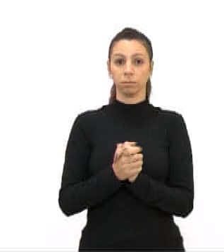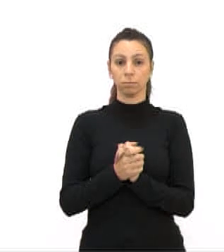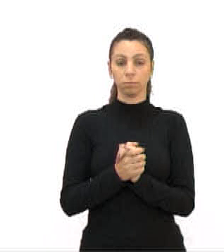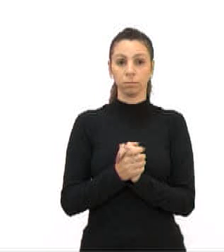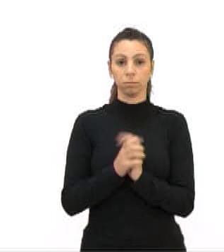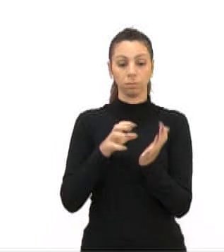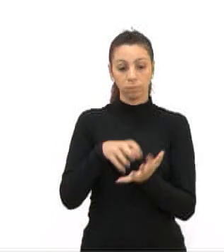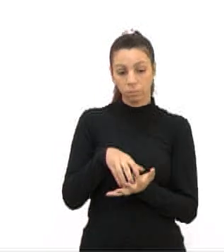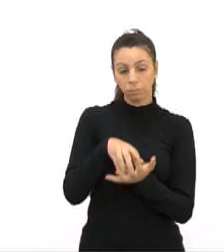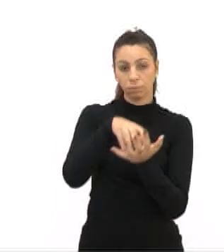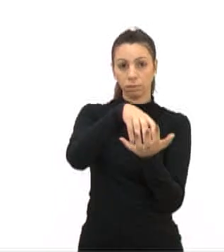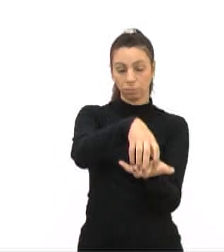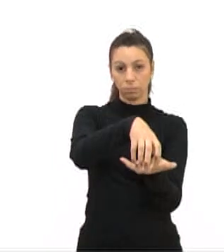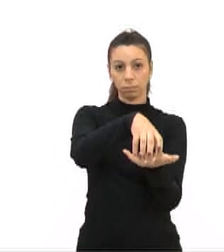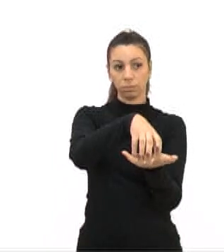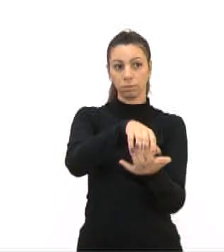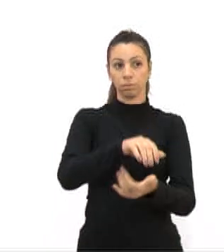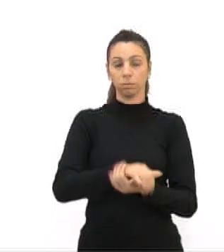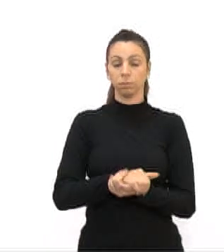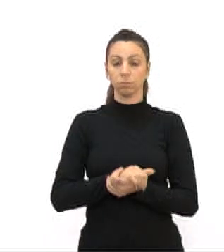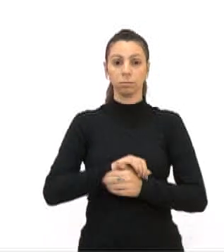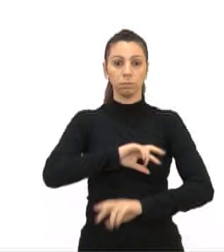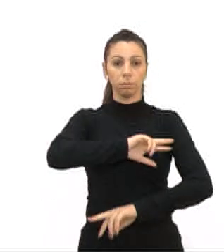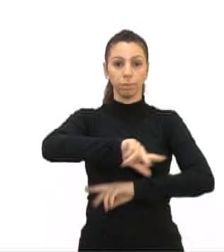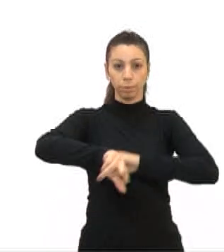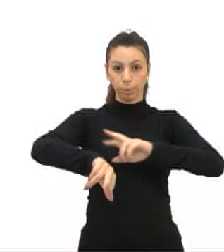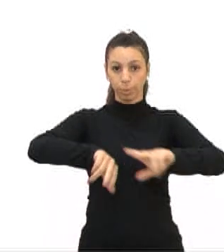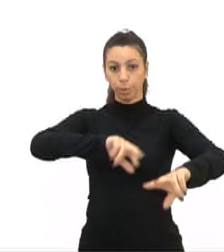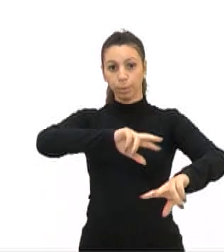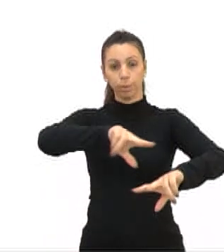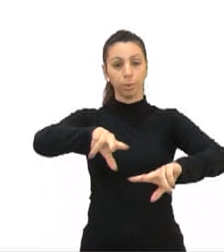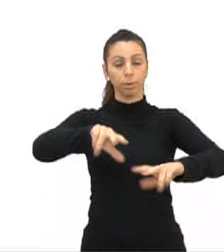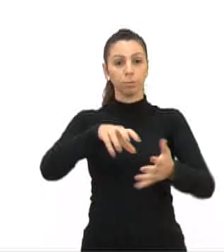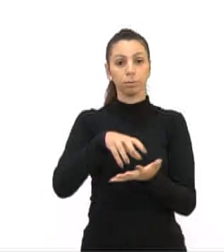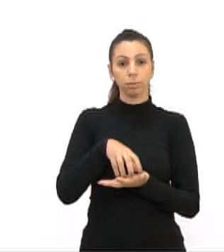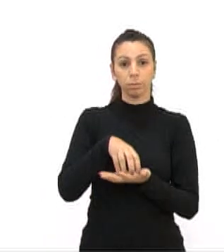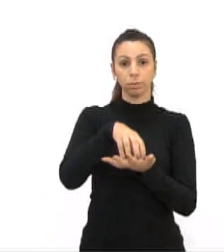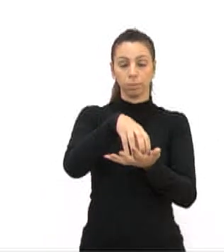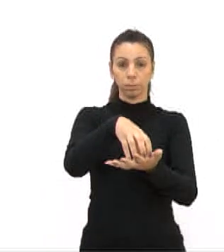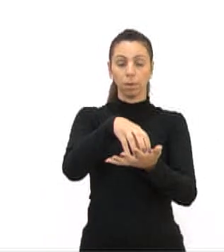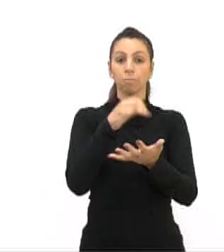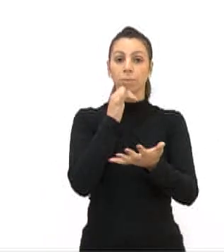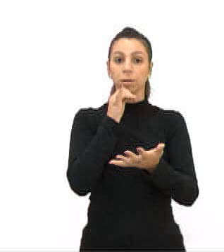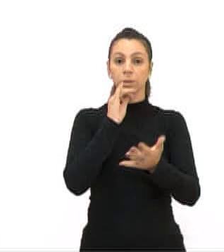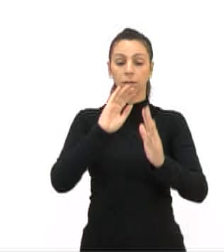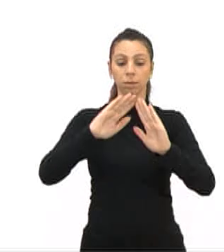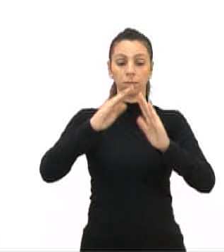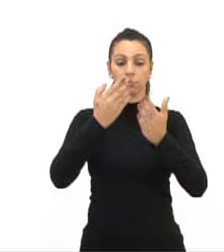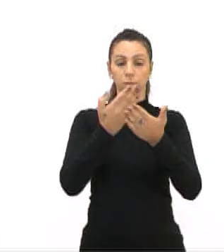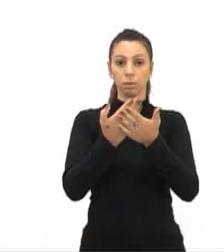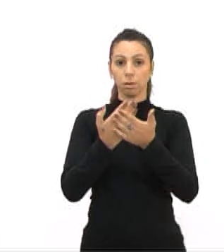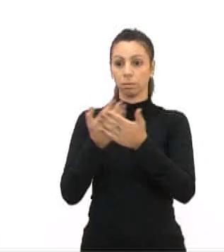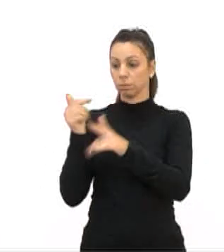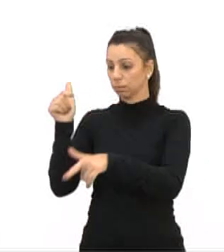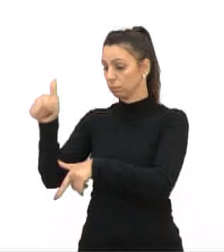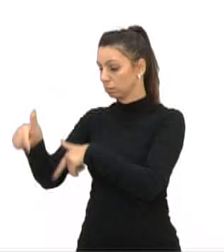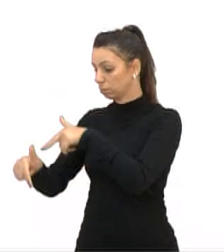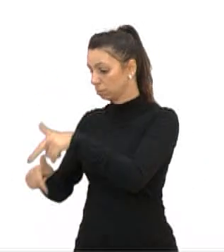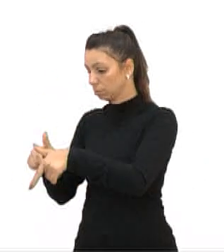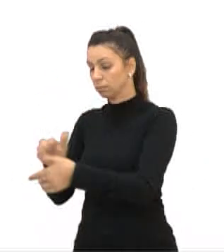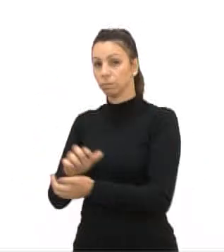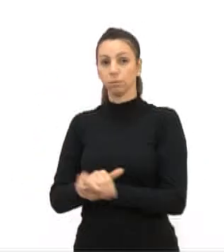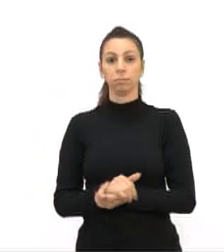institucionais. A maior diversificação dos agentes, né, como, por exemplo, a escola e o trabalho. Se passa,